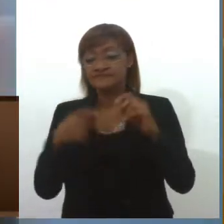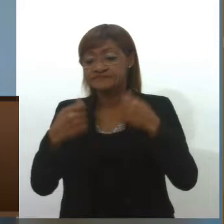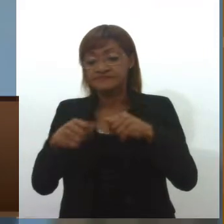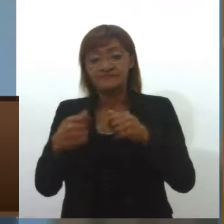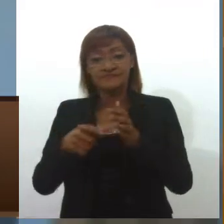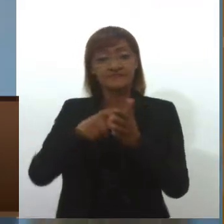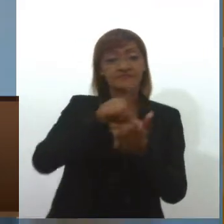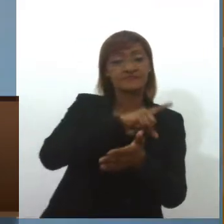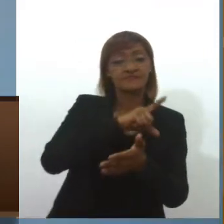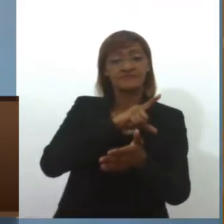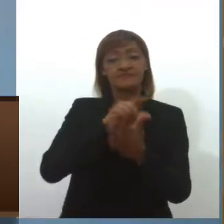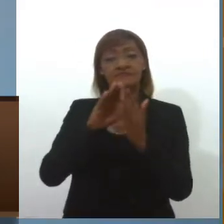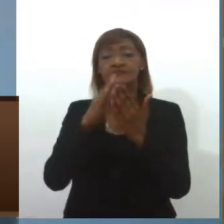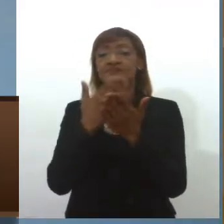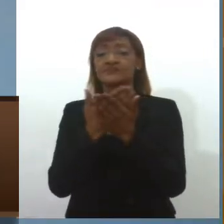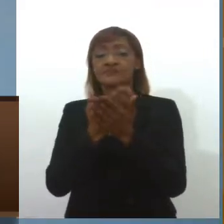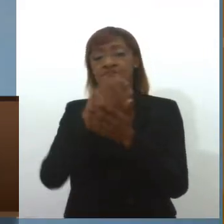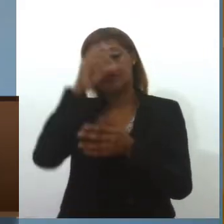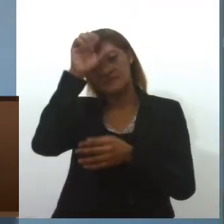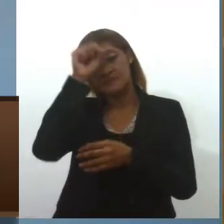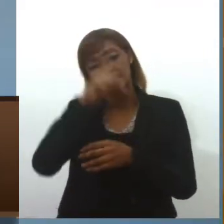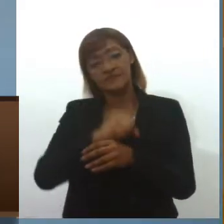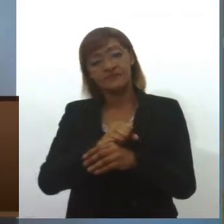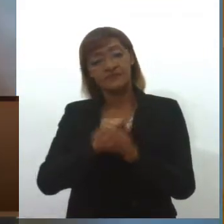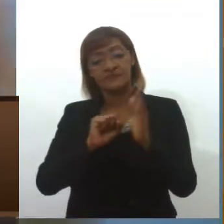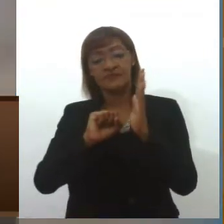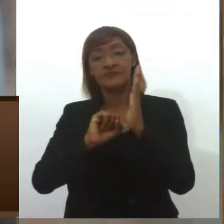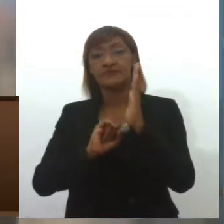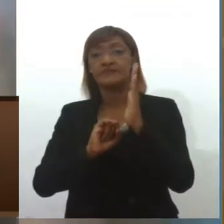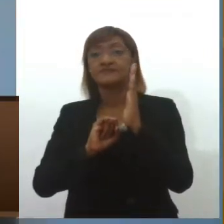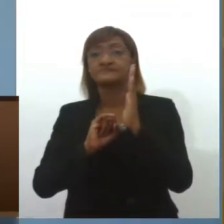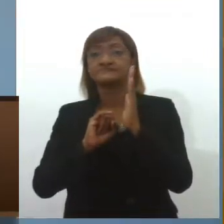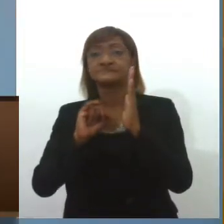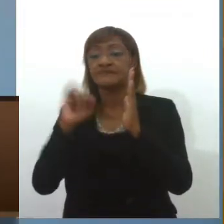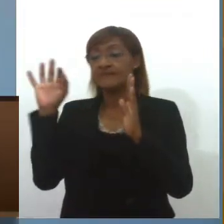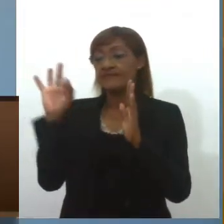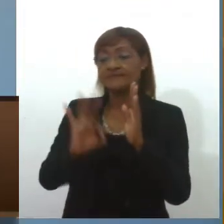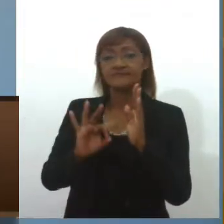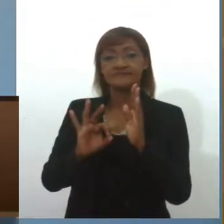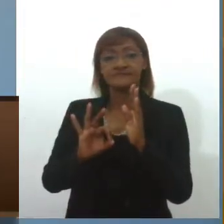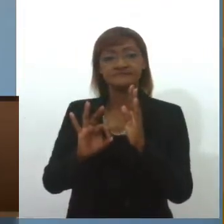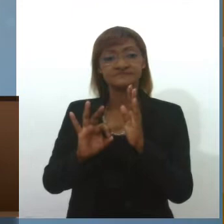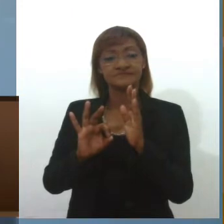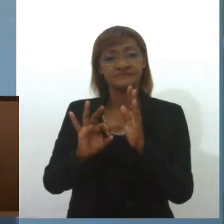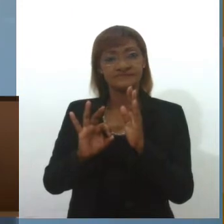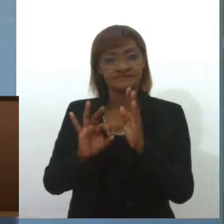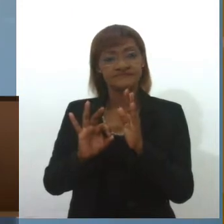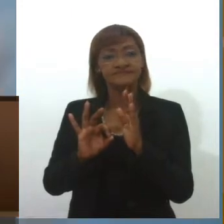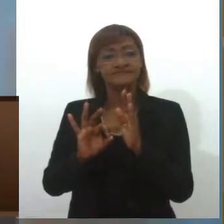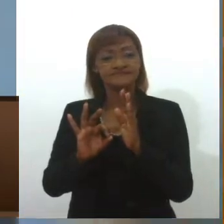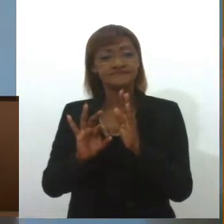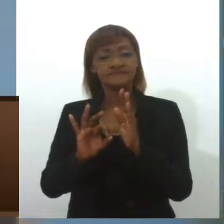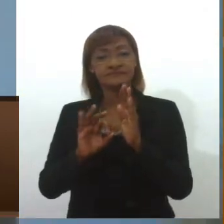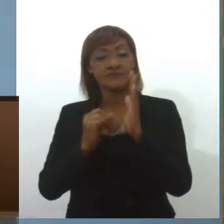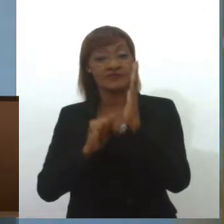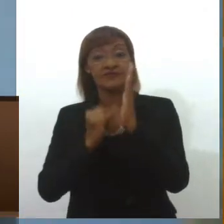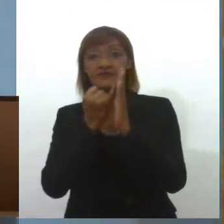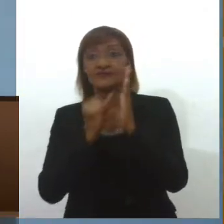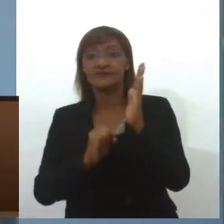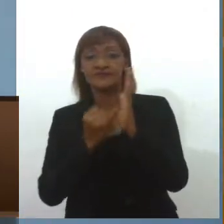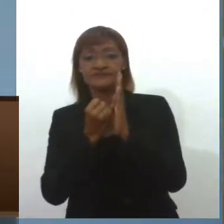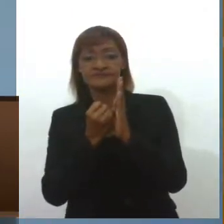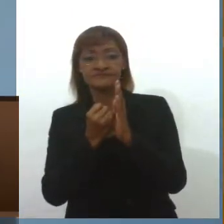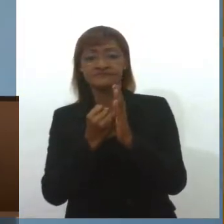A inflação ela pode ter duas causas principais. Dentro da ciência econômica, estudamos mais algumas outras, mas duas principais. A de